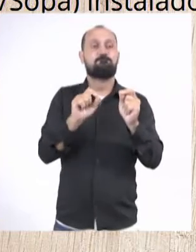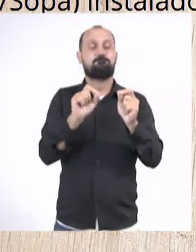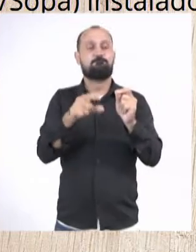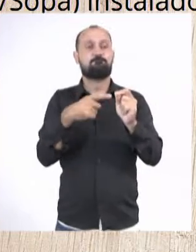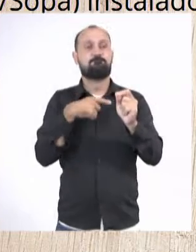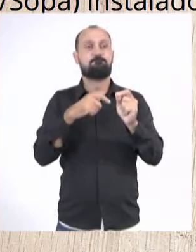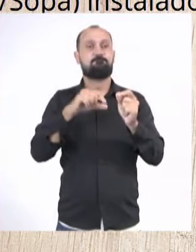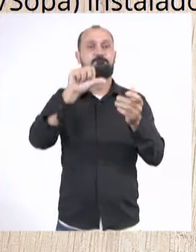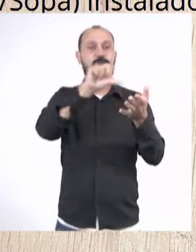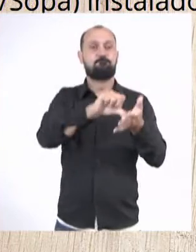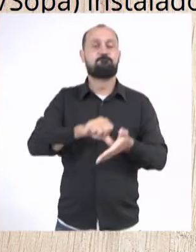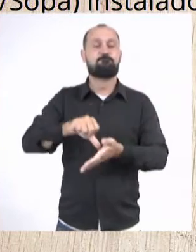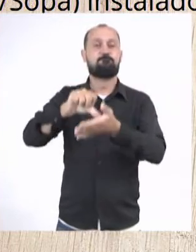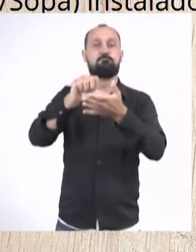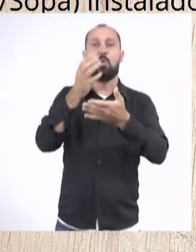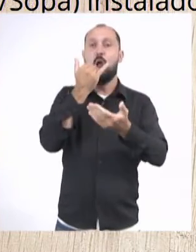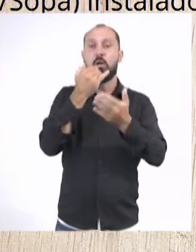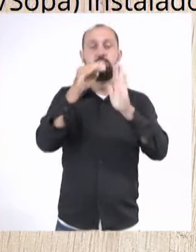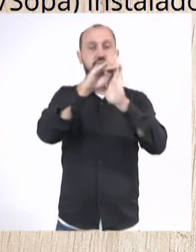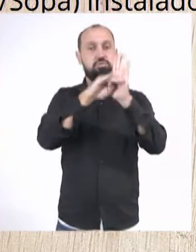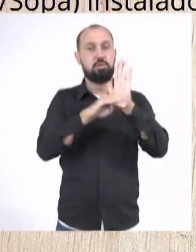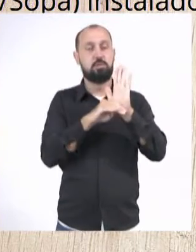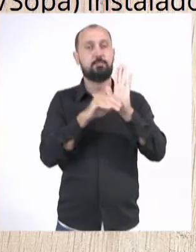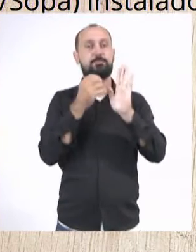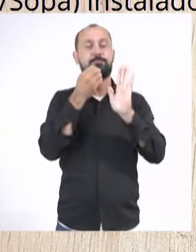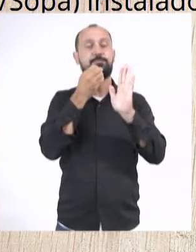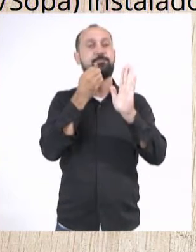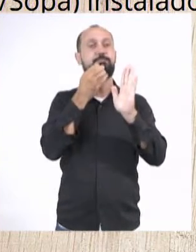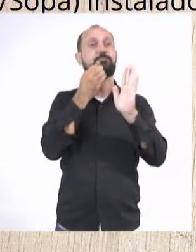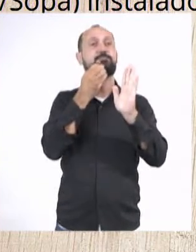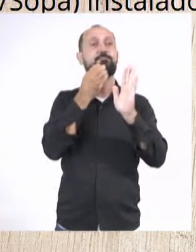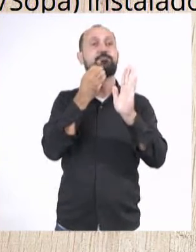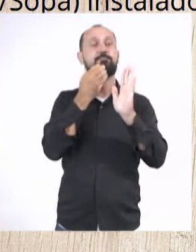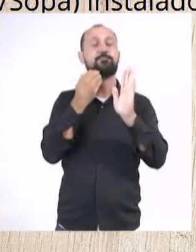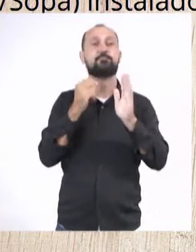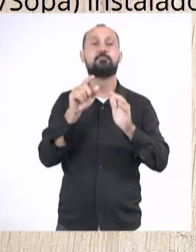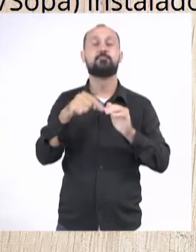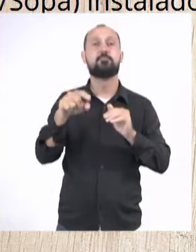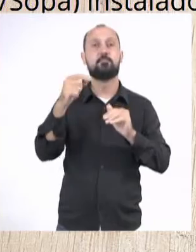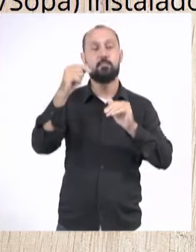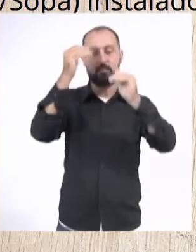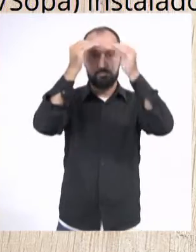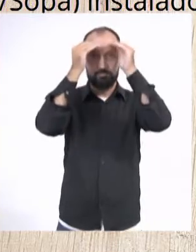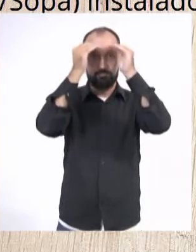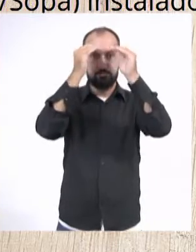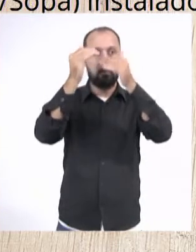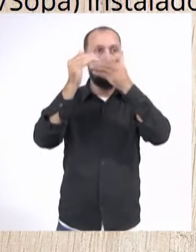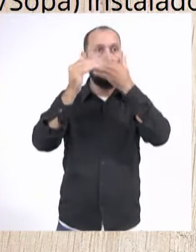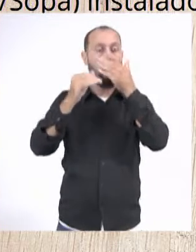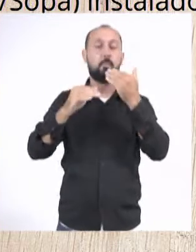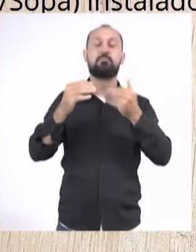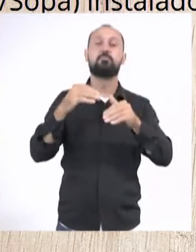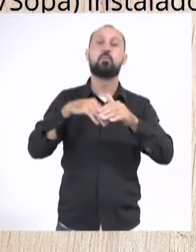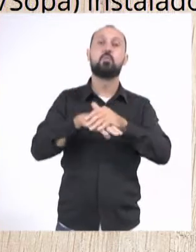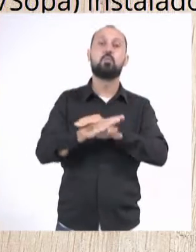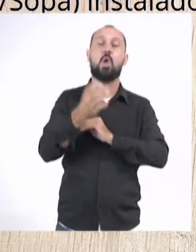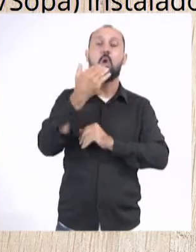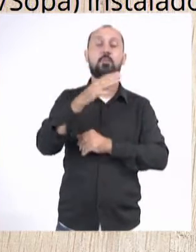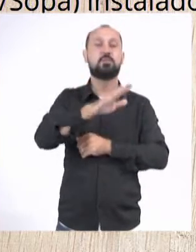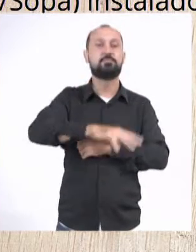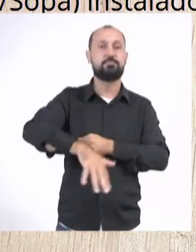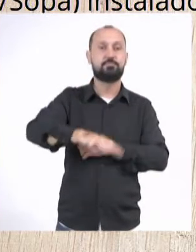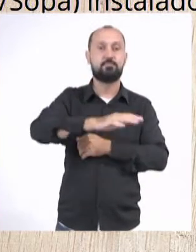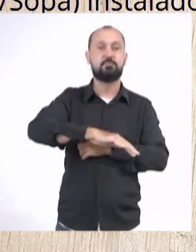temos a regionalização dos cardápios, dos quais eles devem ser considerados os hábitos alimentares da